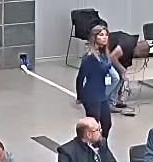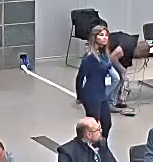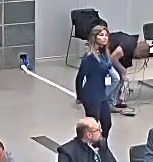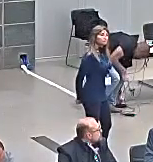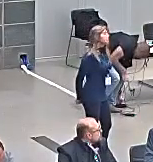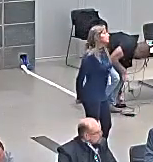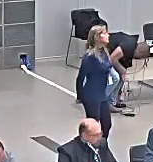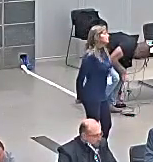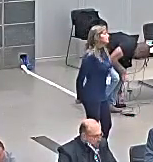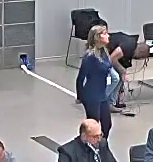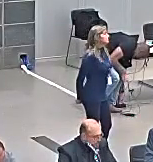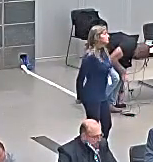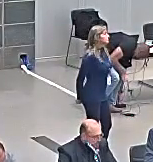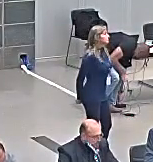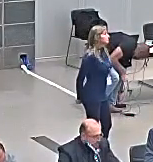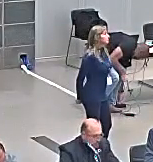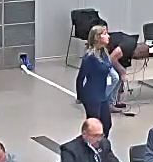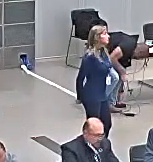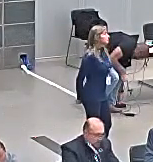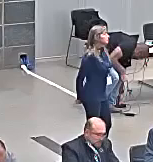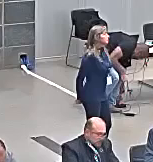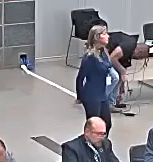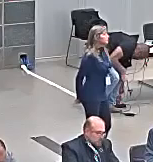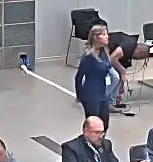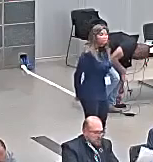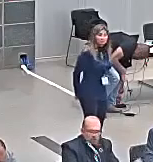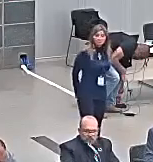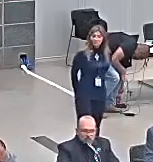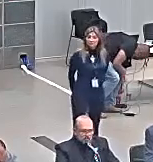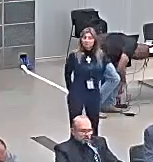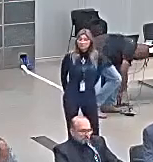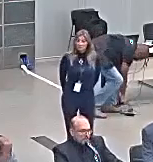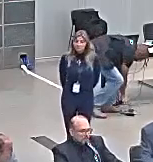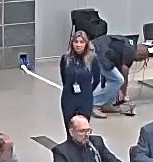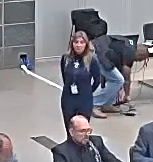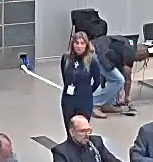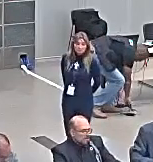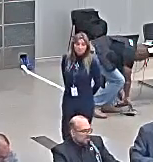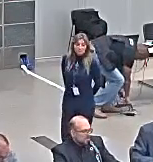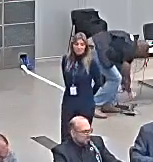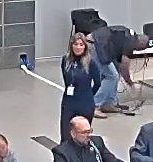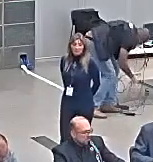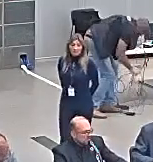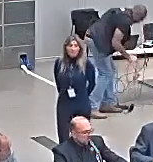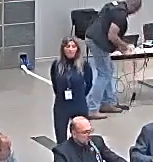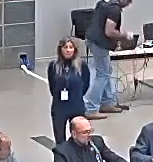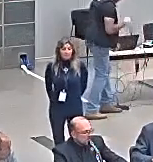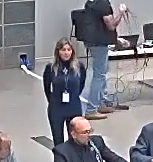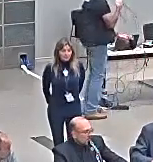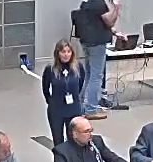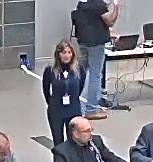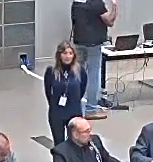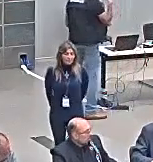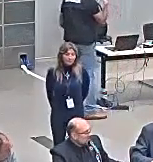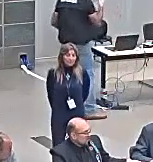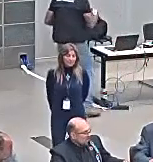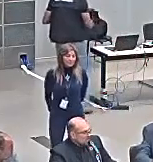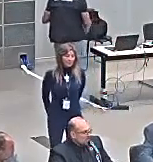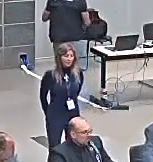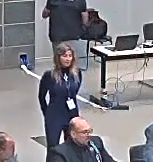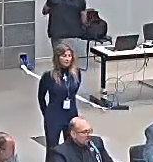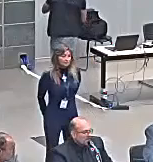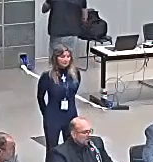no mais nós estamos e agradeço novamente o convite obrigado obrigado nós que agradecemos quero